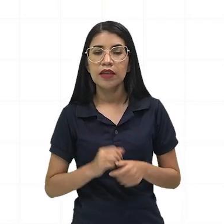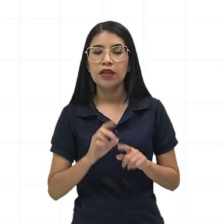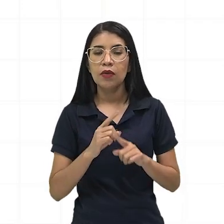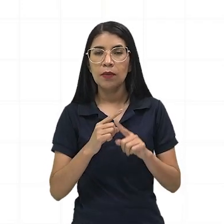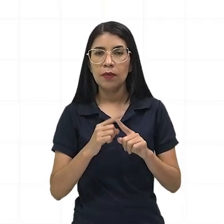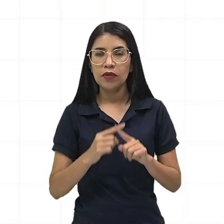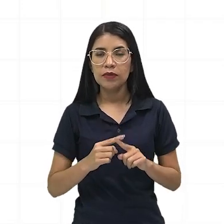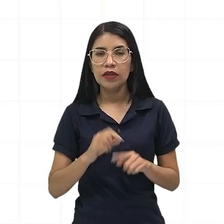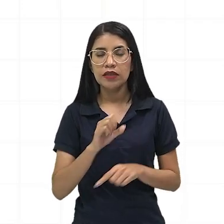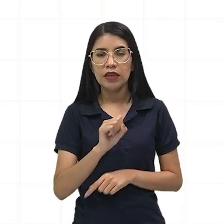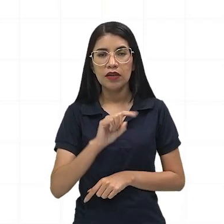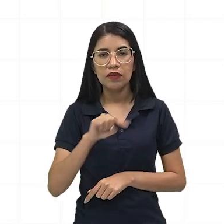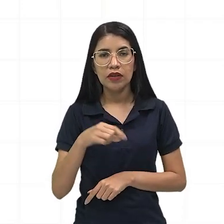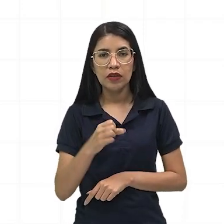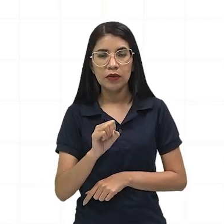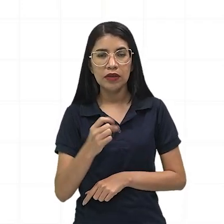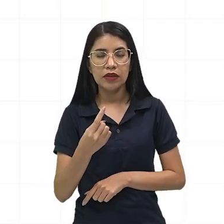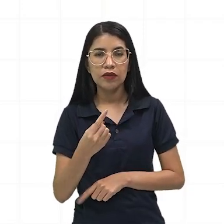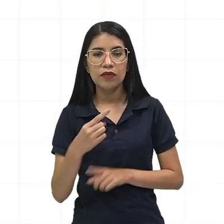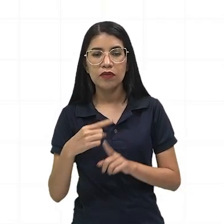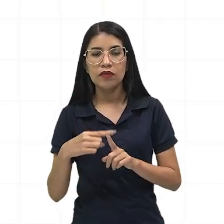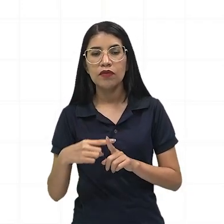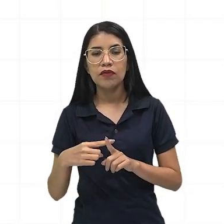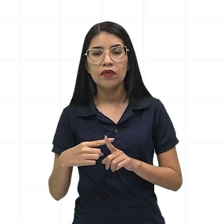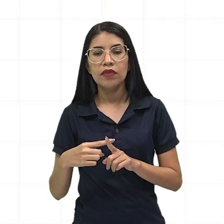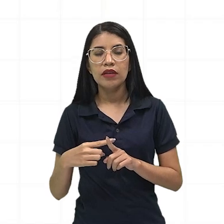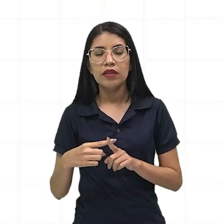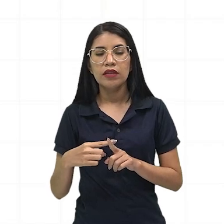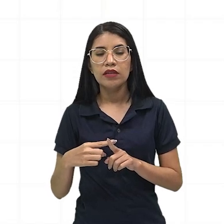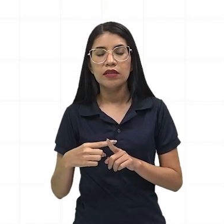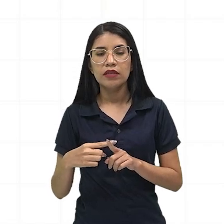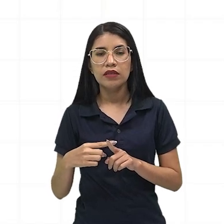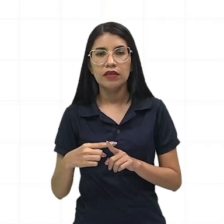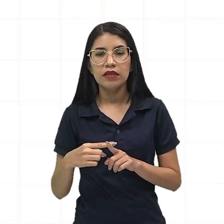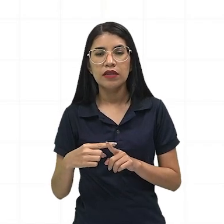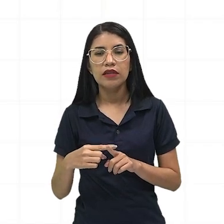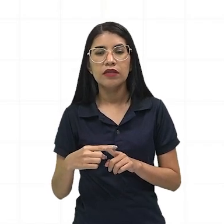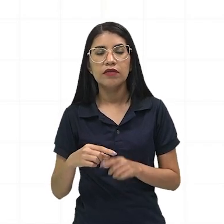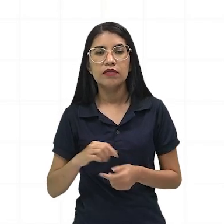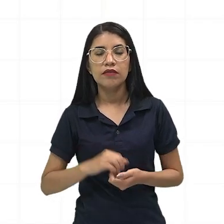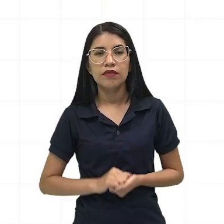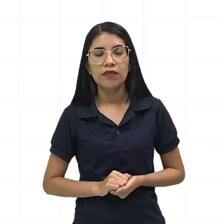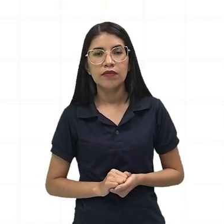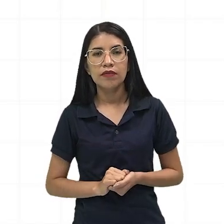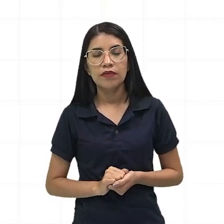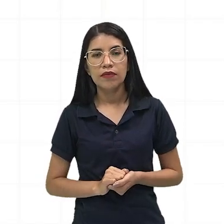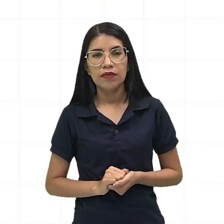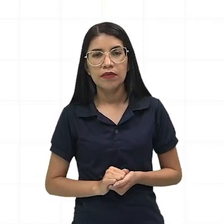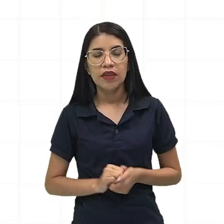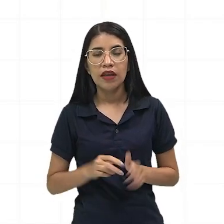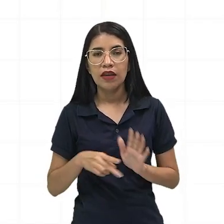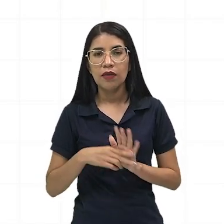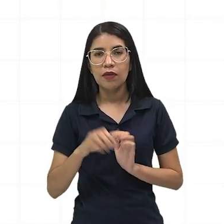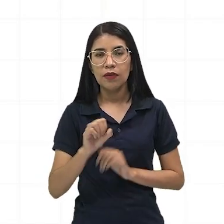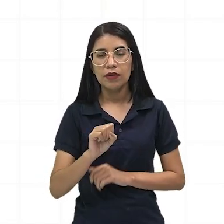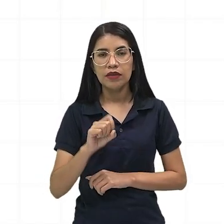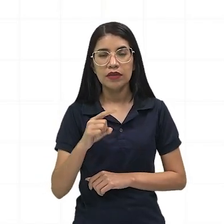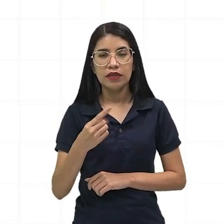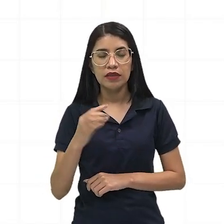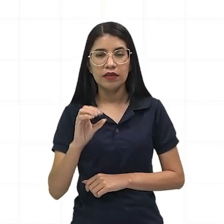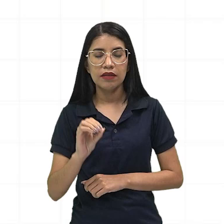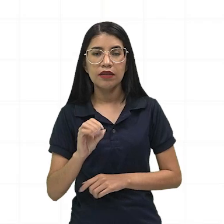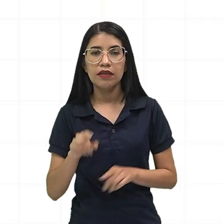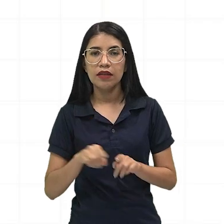Multiplicado por 1000, nós temos 810 litros. Muito bem. E nós vimos